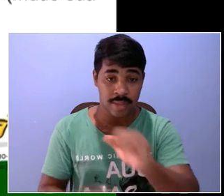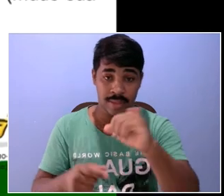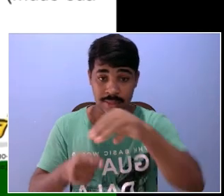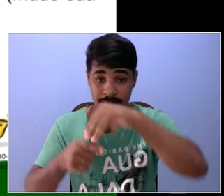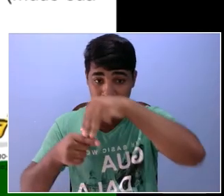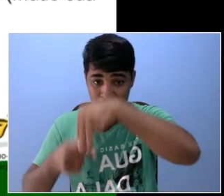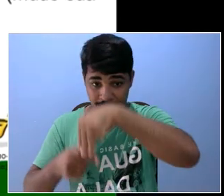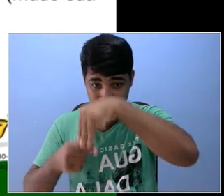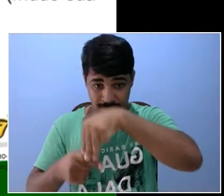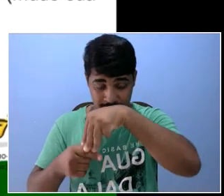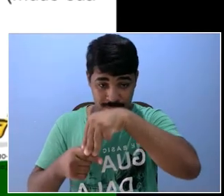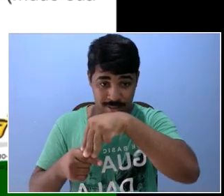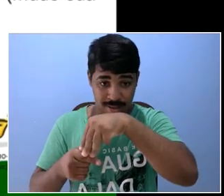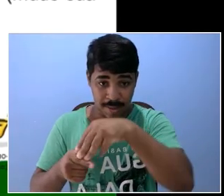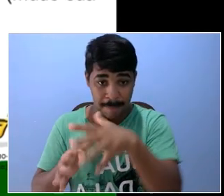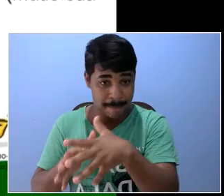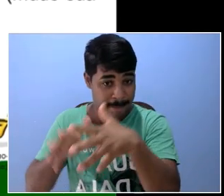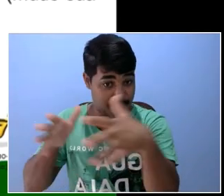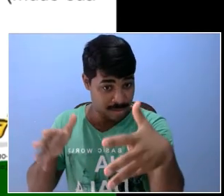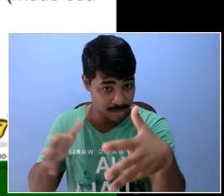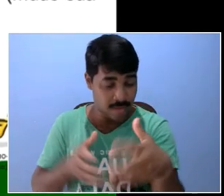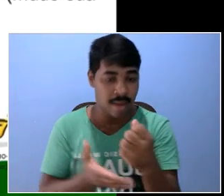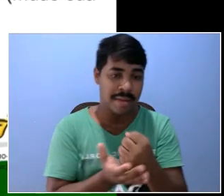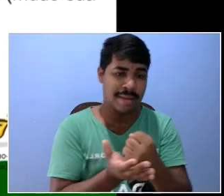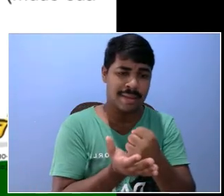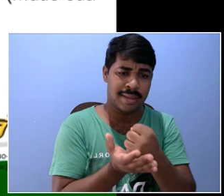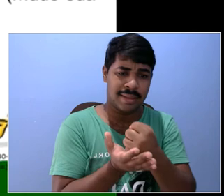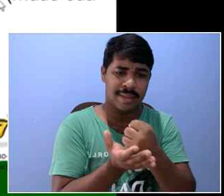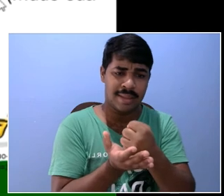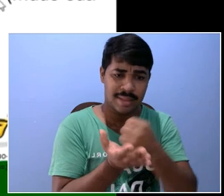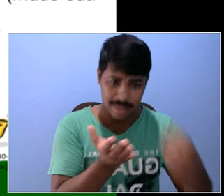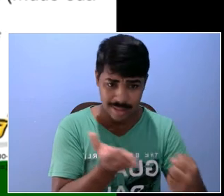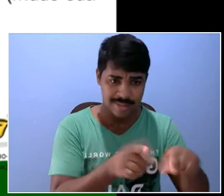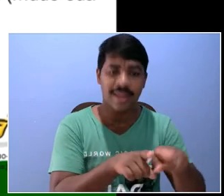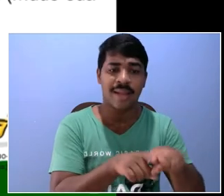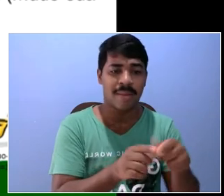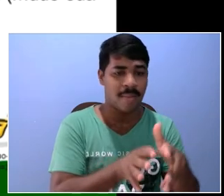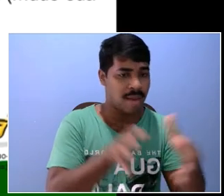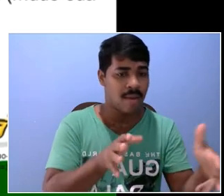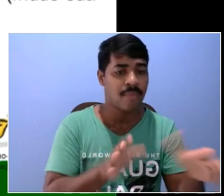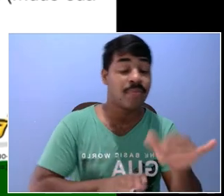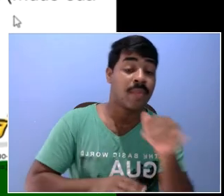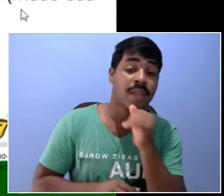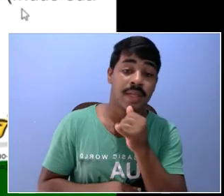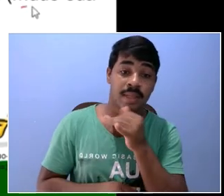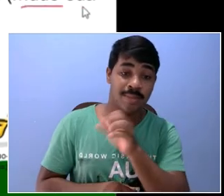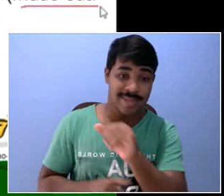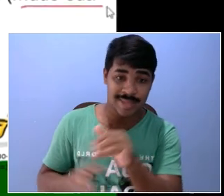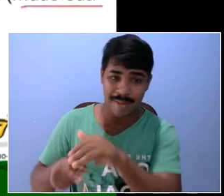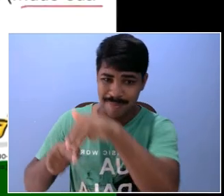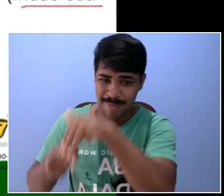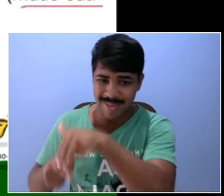sua inércia, maior será a força necessária para que ele adquira certa aceleração, ou seja, mude